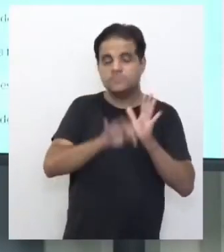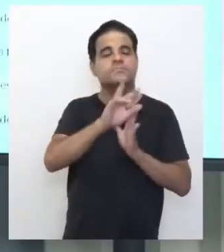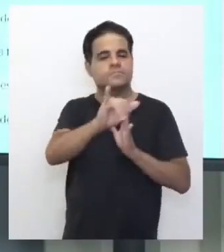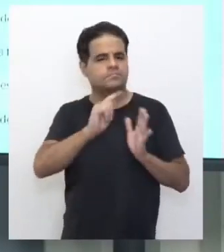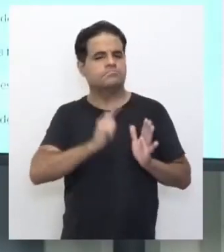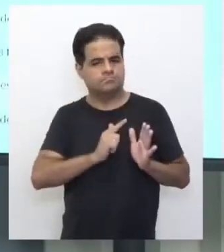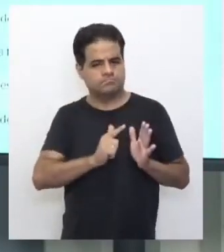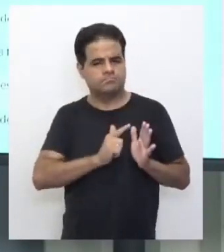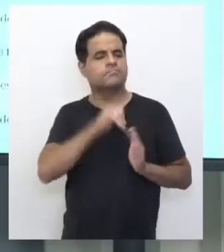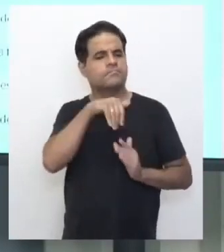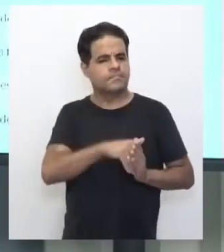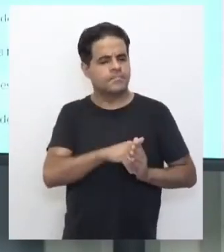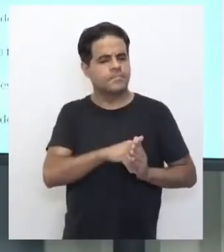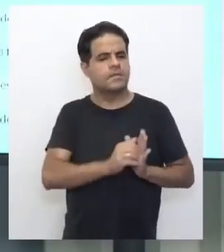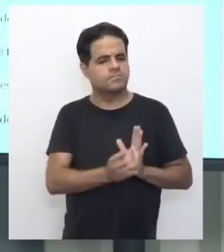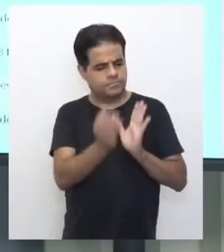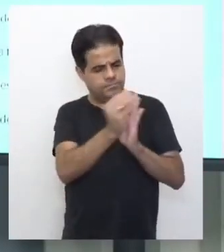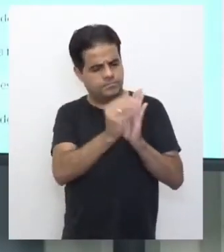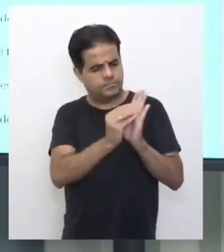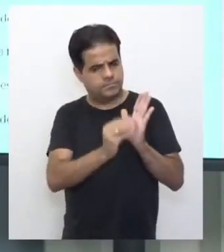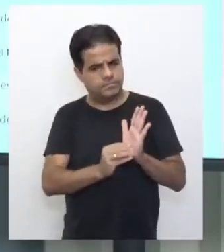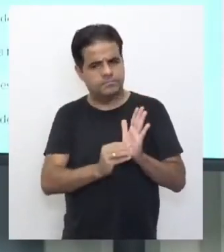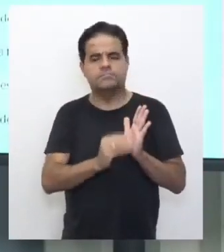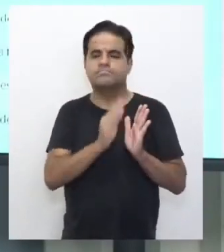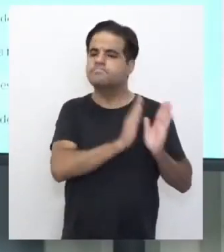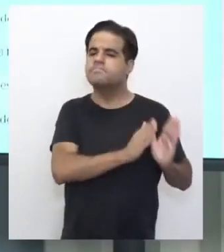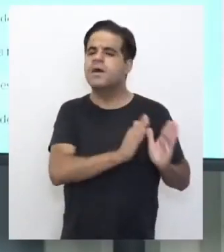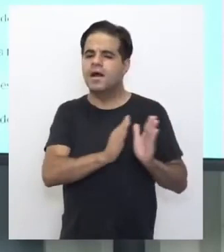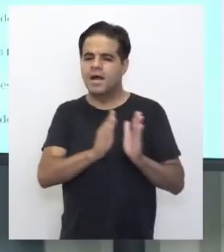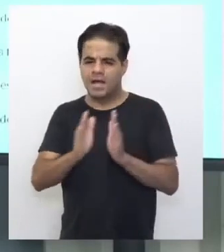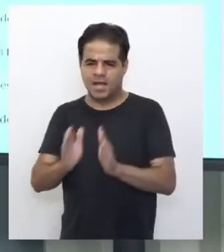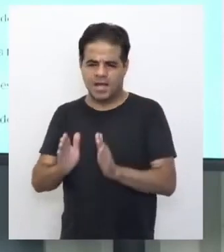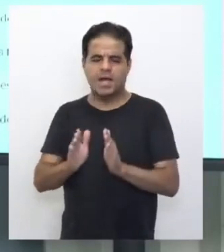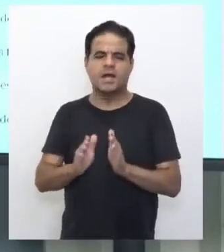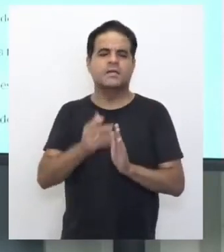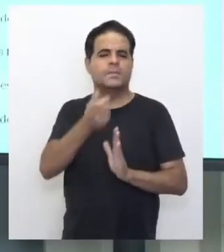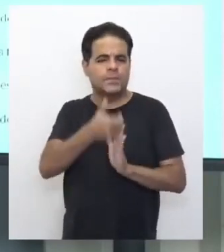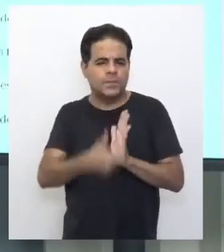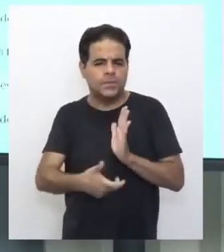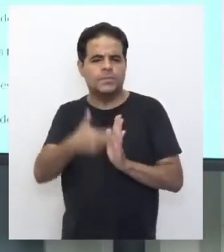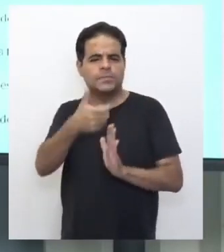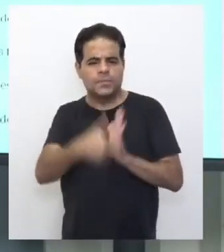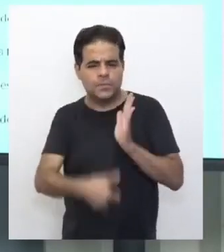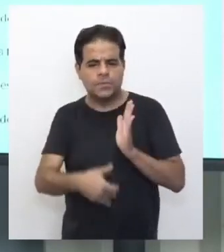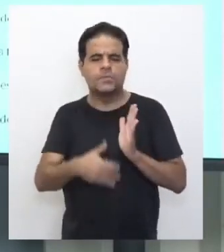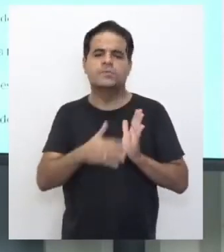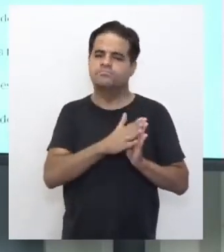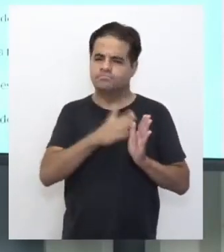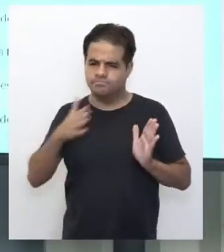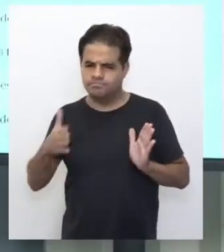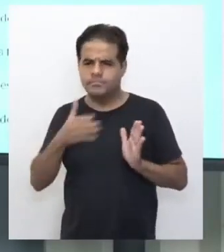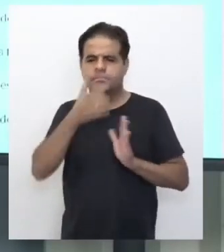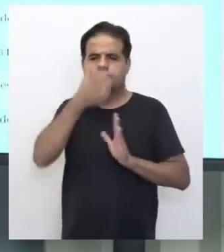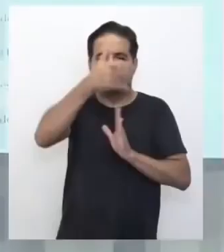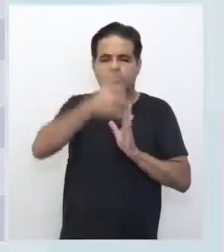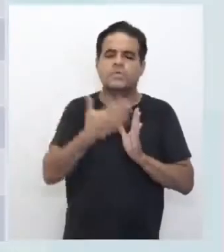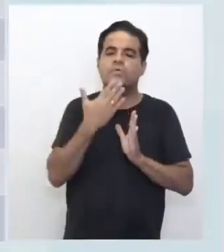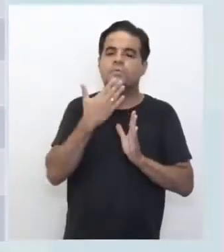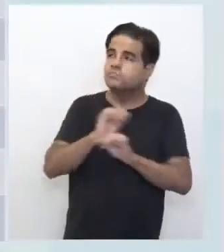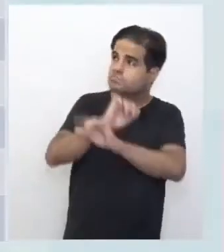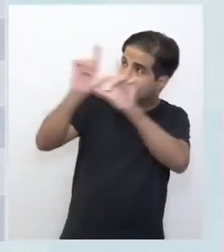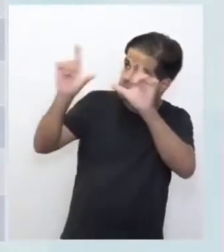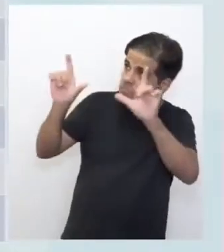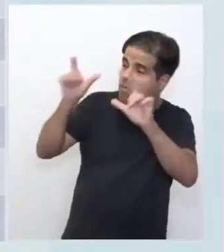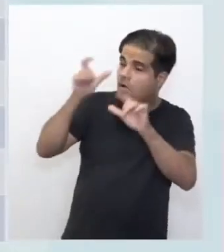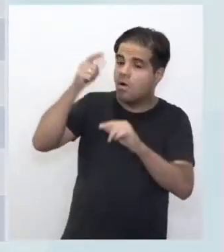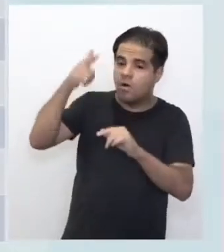dentro da sua composição partes muito grandes de descrição. Então a gente chama de predominantemente descritivo. Vou pedir para pôr na tela de novo